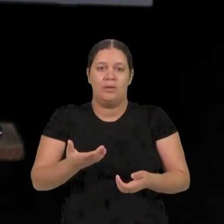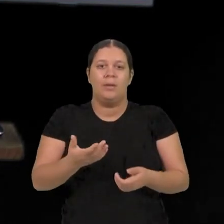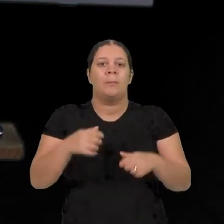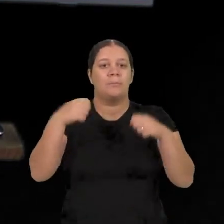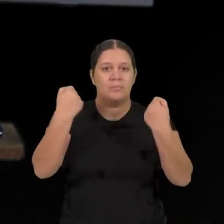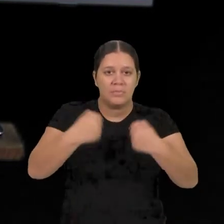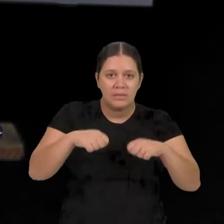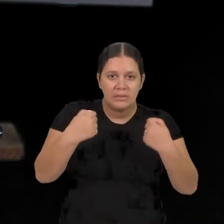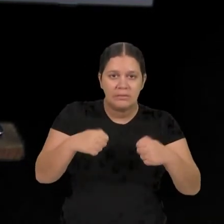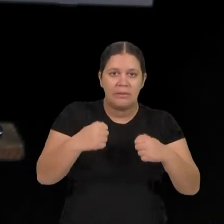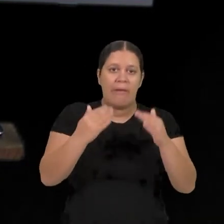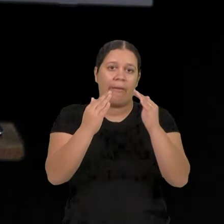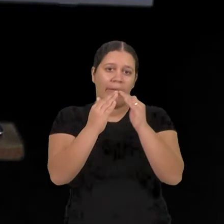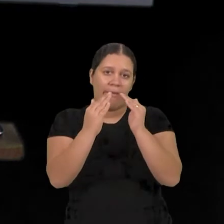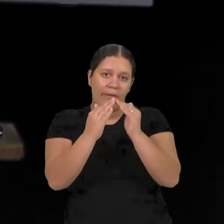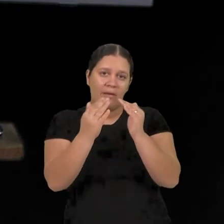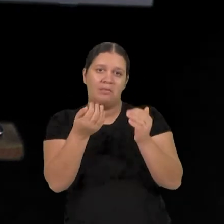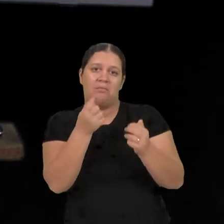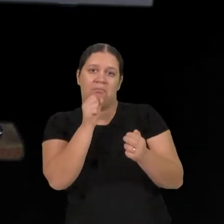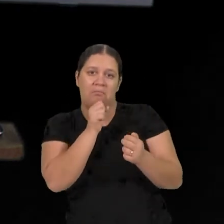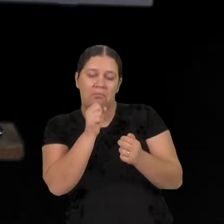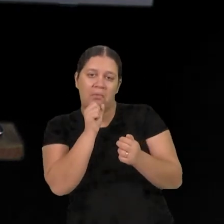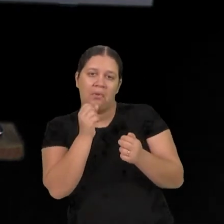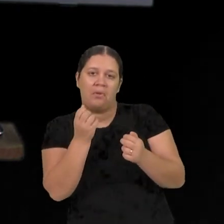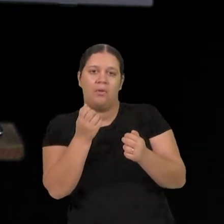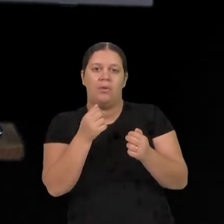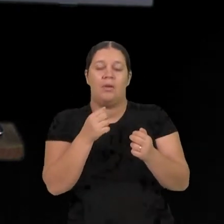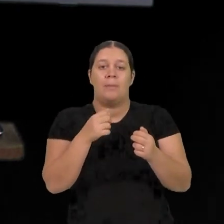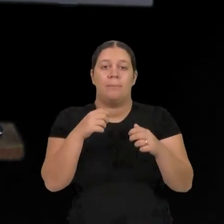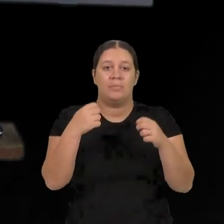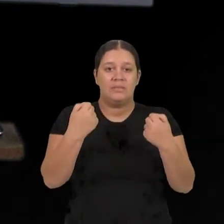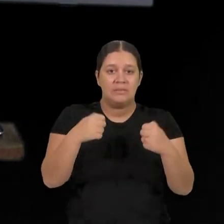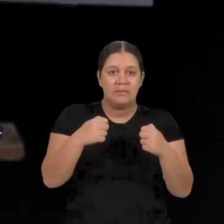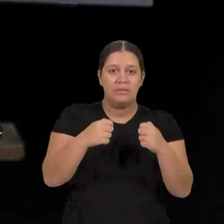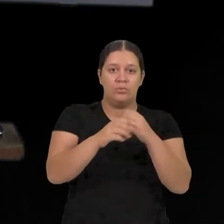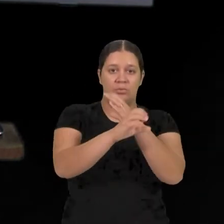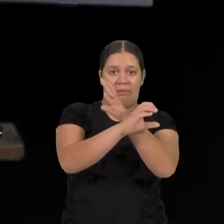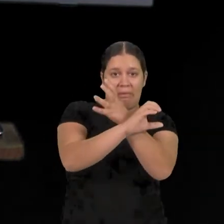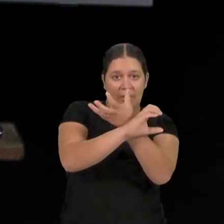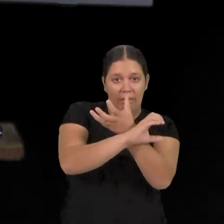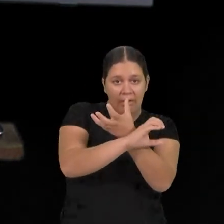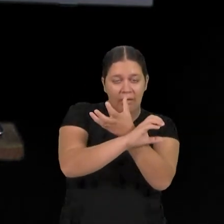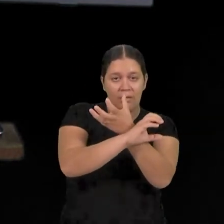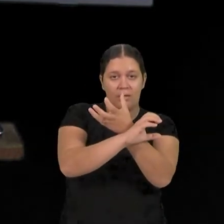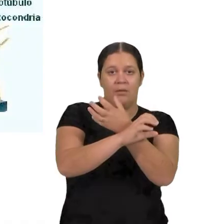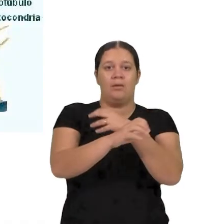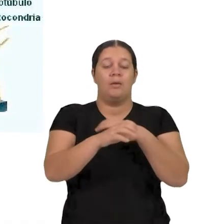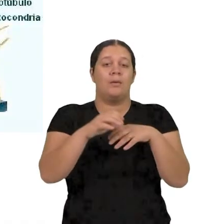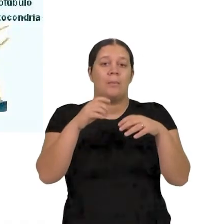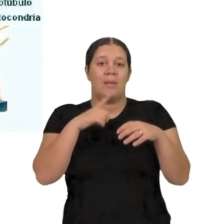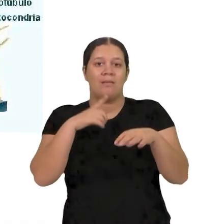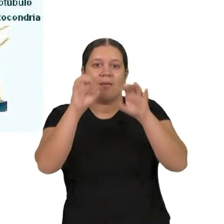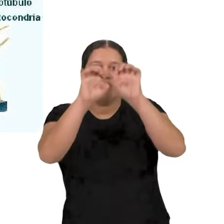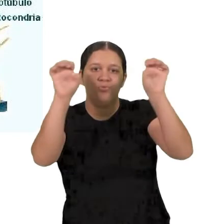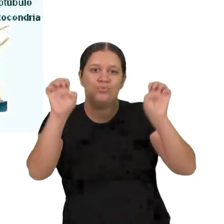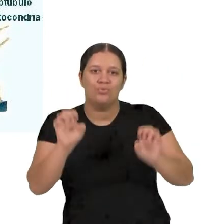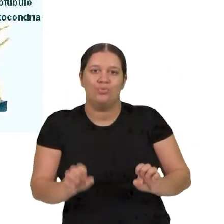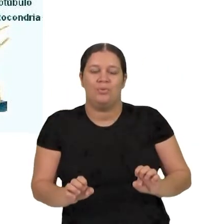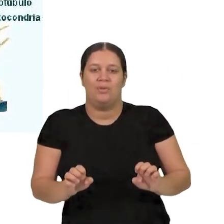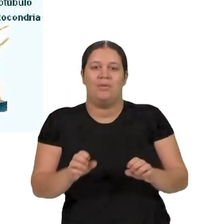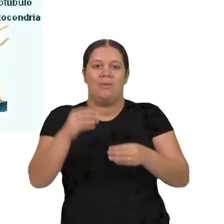dentro aqui, mas a casa está caindo aos pedaços. Não, o citoesqueleto, ele vem justamente para manter essa